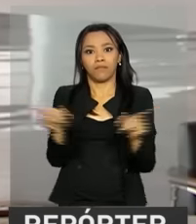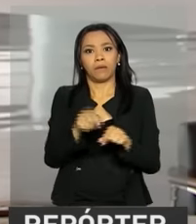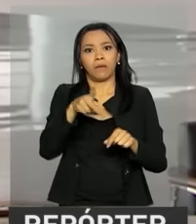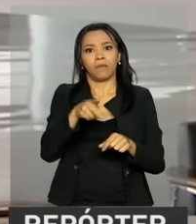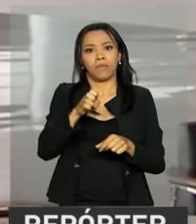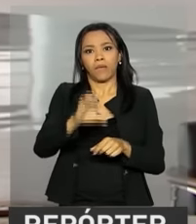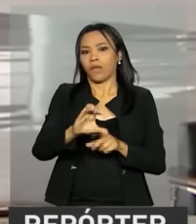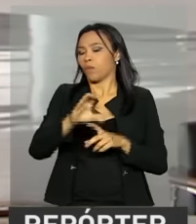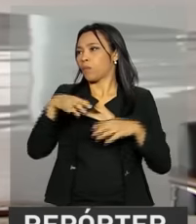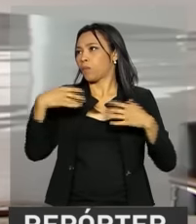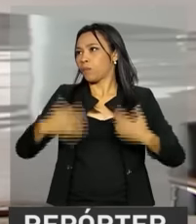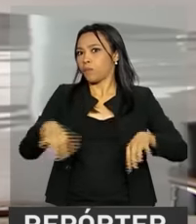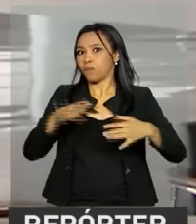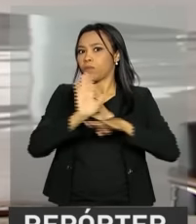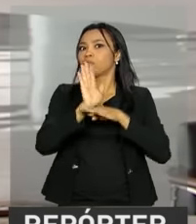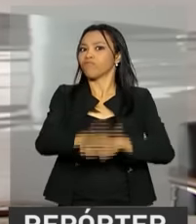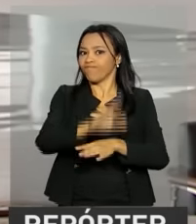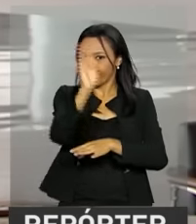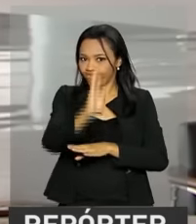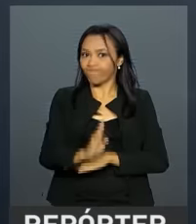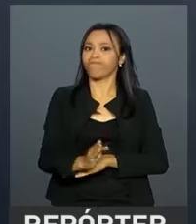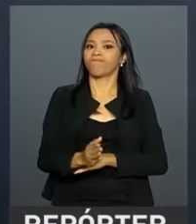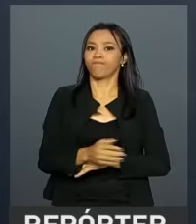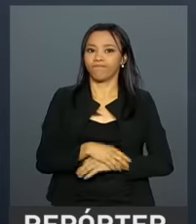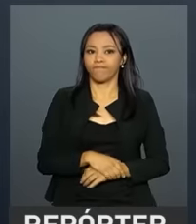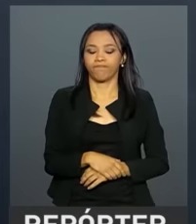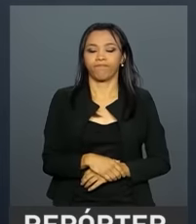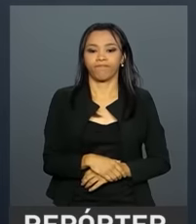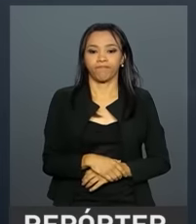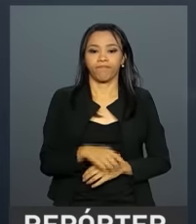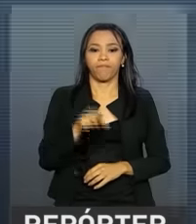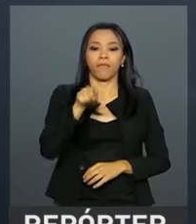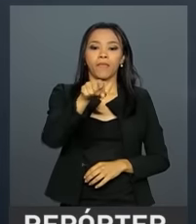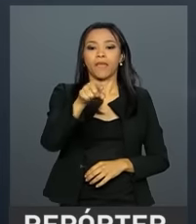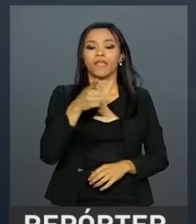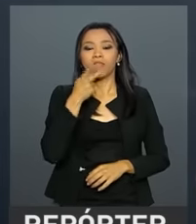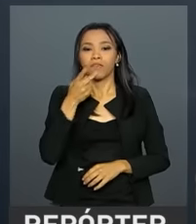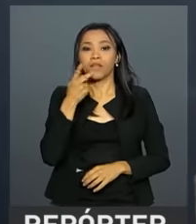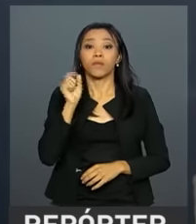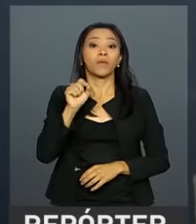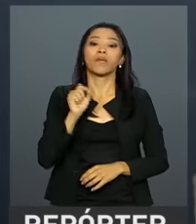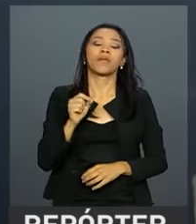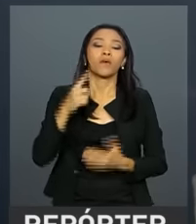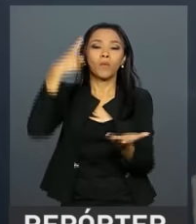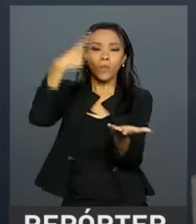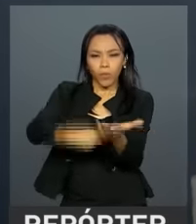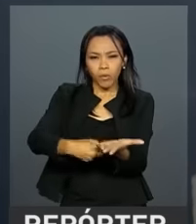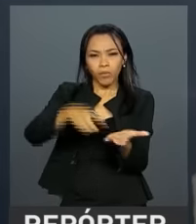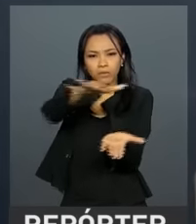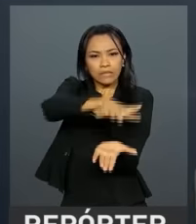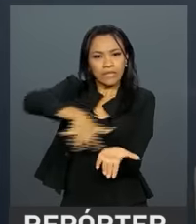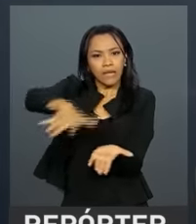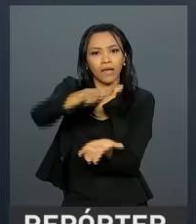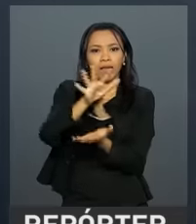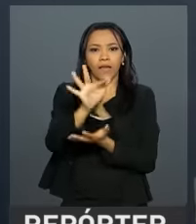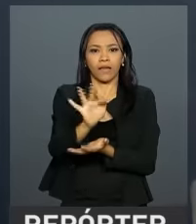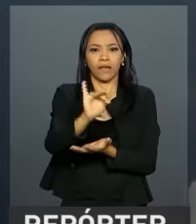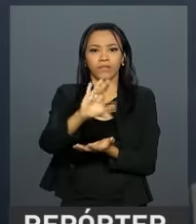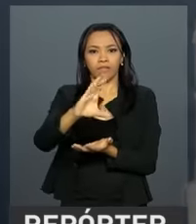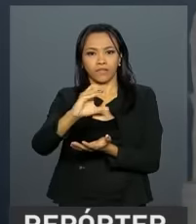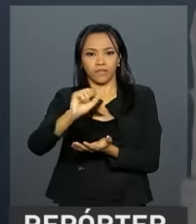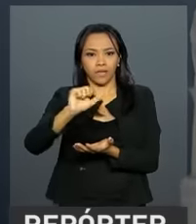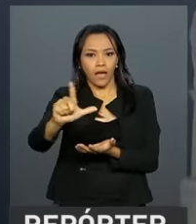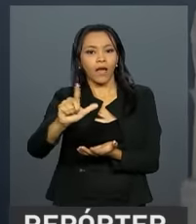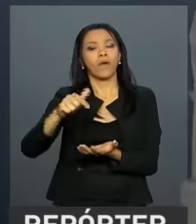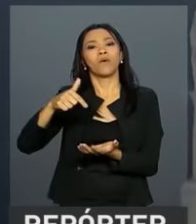importantes para o Brasil o fato da chamada responsabilidade fiscal que nos permitiu por força do